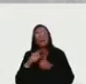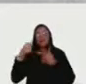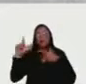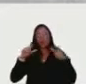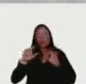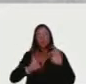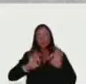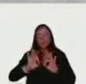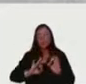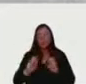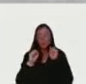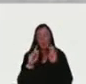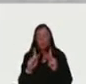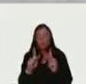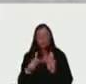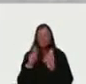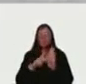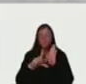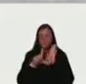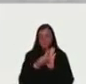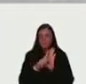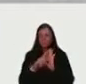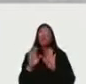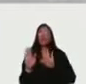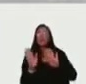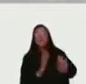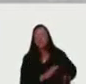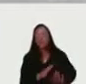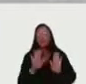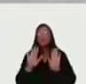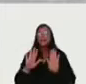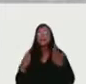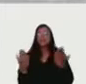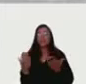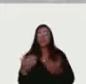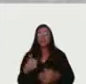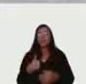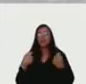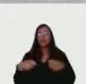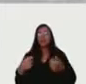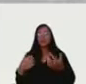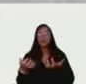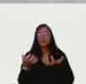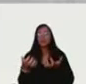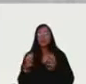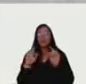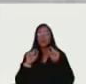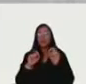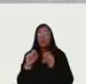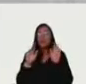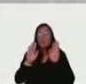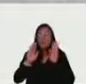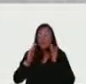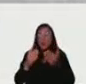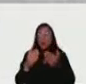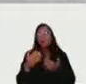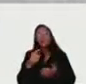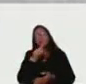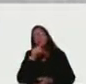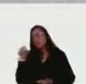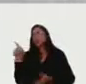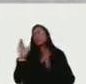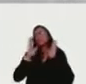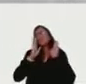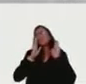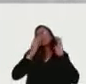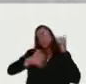Eu quero agora, talvez, enfatizar, né, aquilo que os meus amigos, colegas de comissão já foram falando, e a